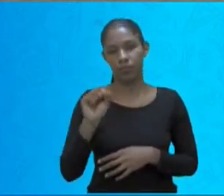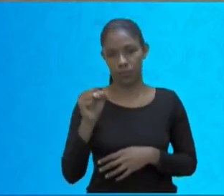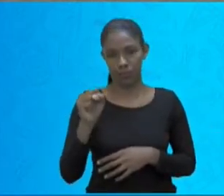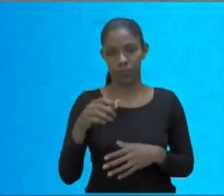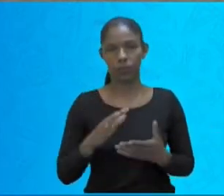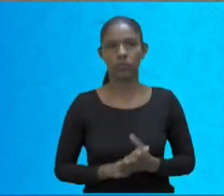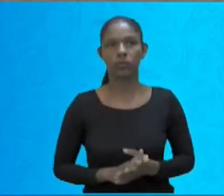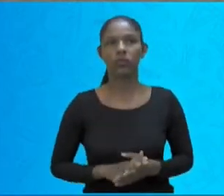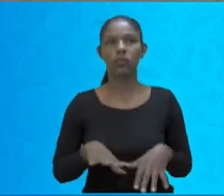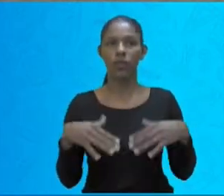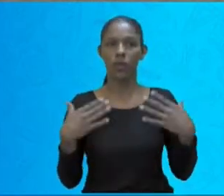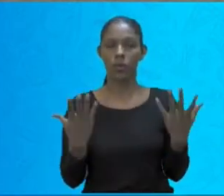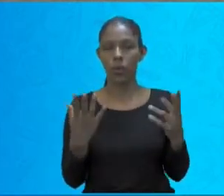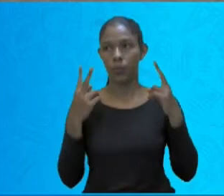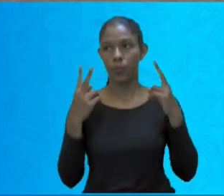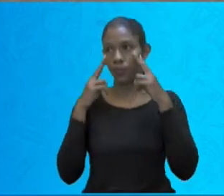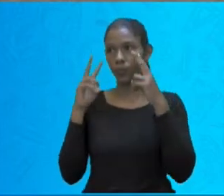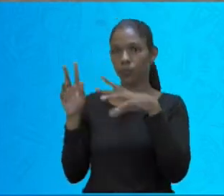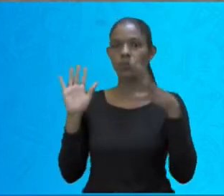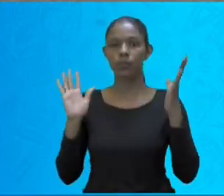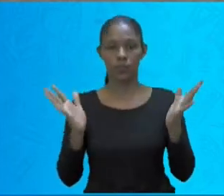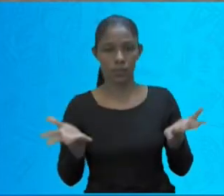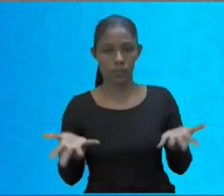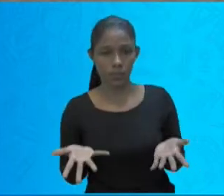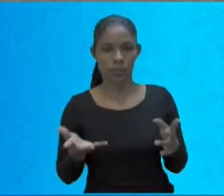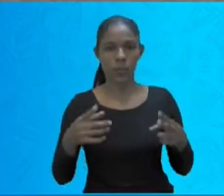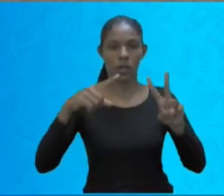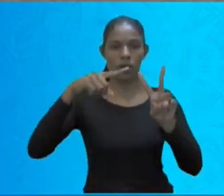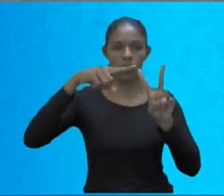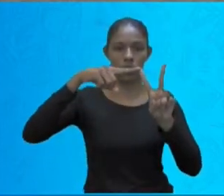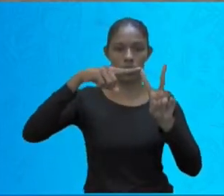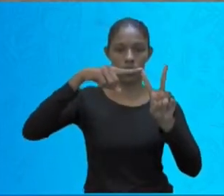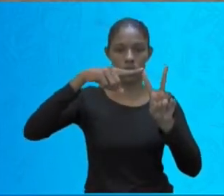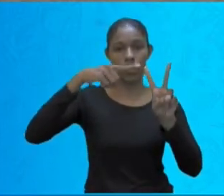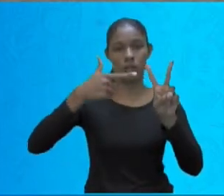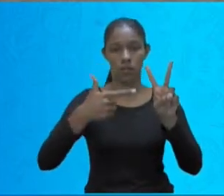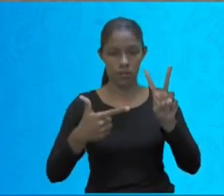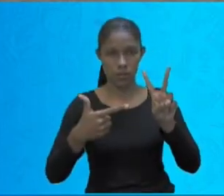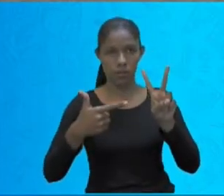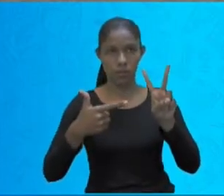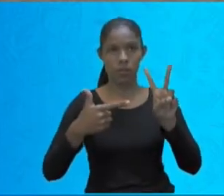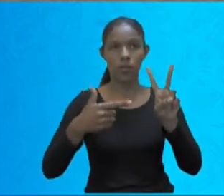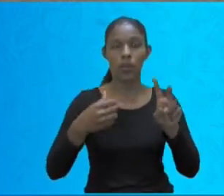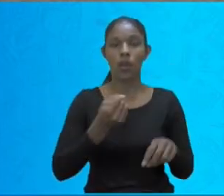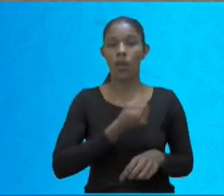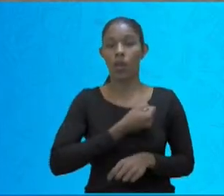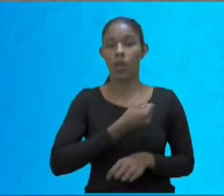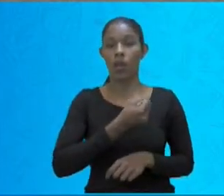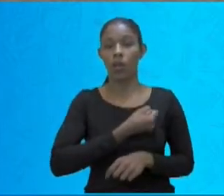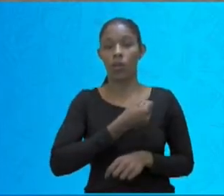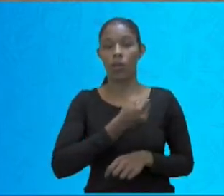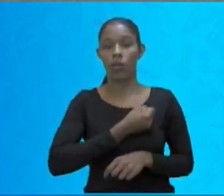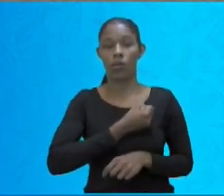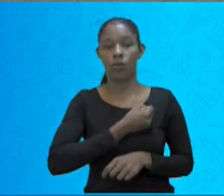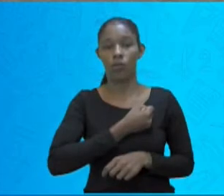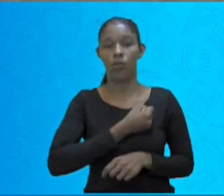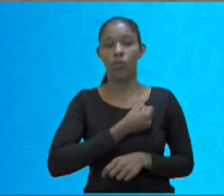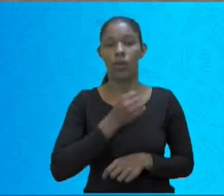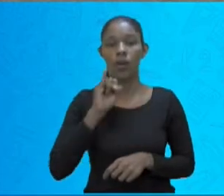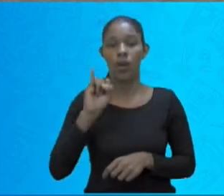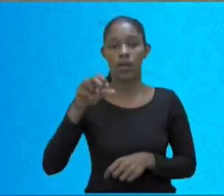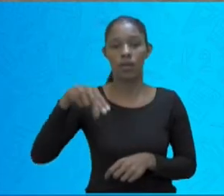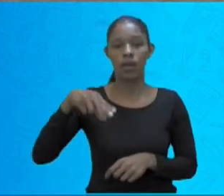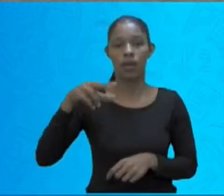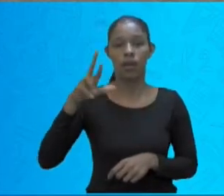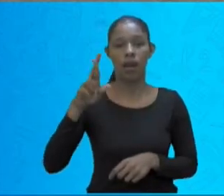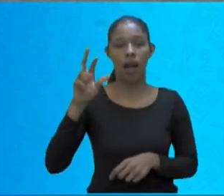Como já vimos, a raiz quadrada de 2 é um número irracional, pois tem infinitas casas decimais